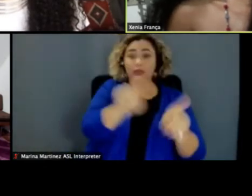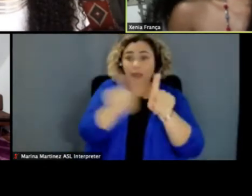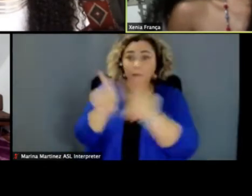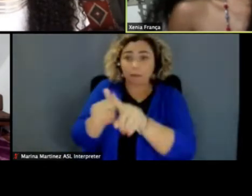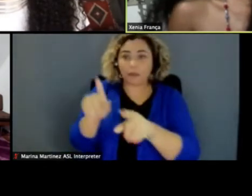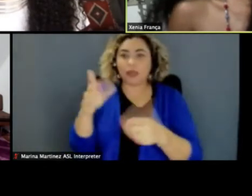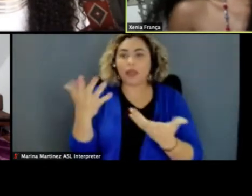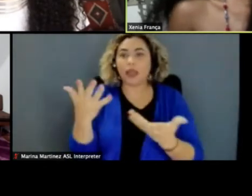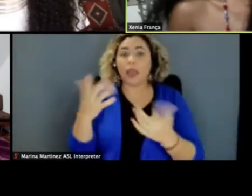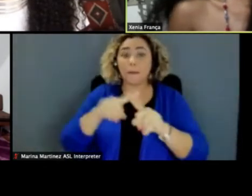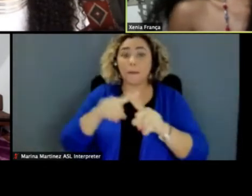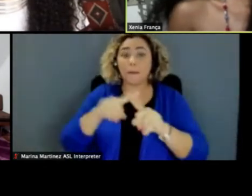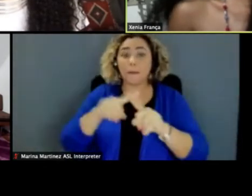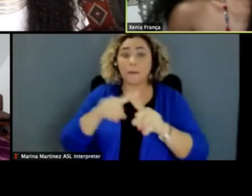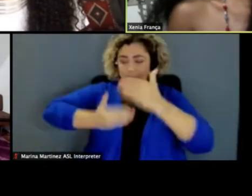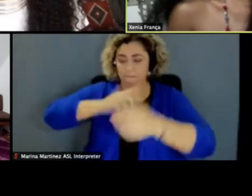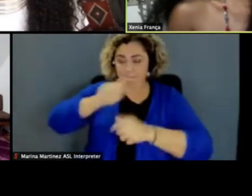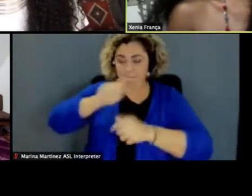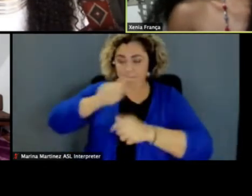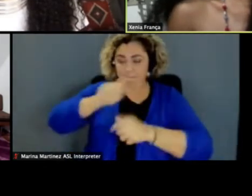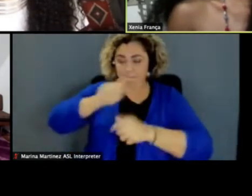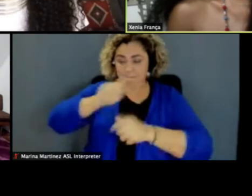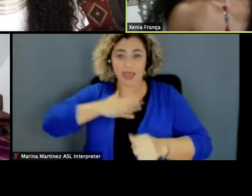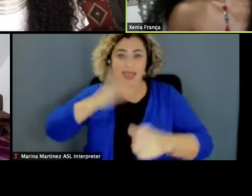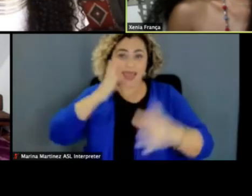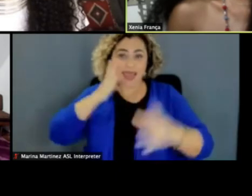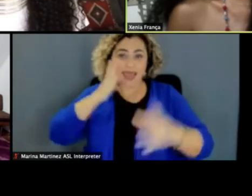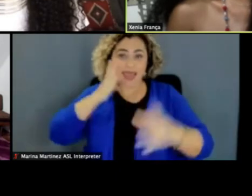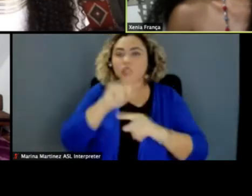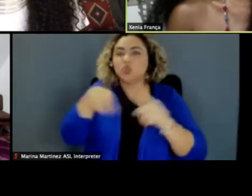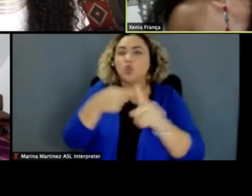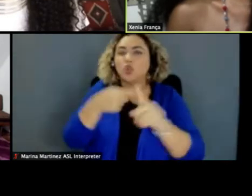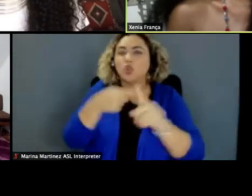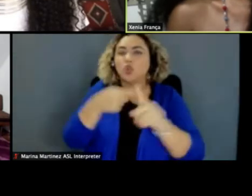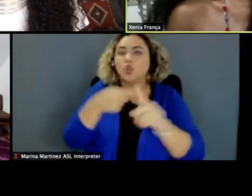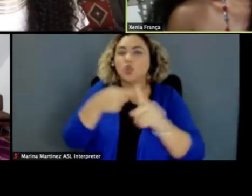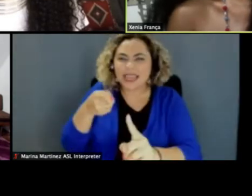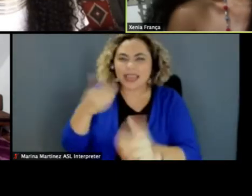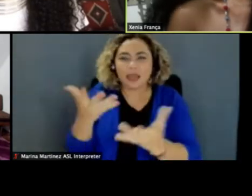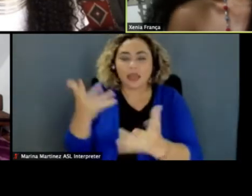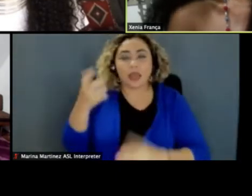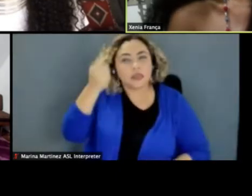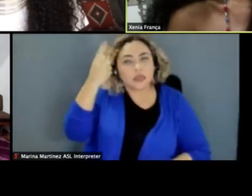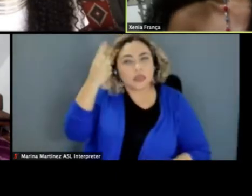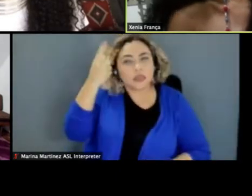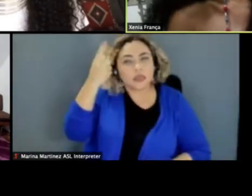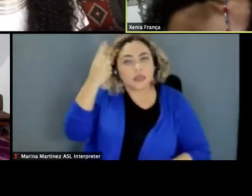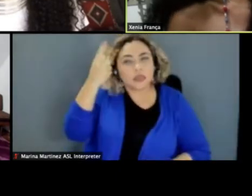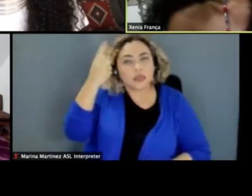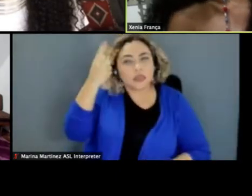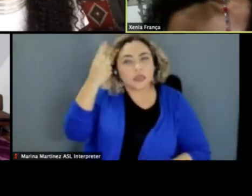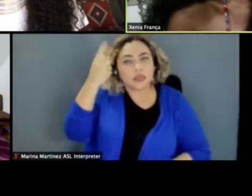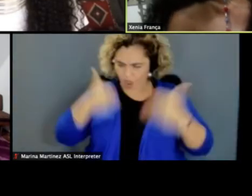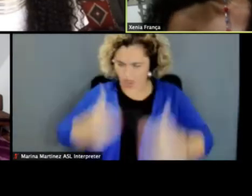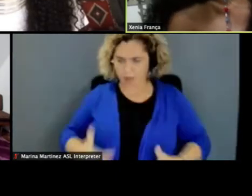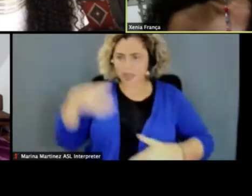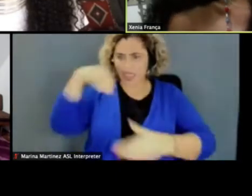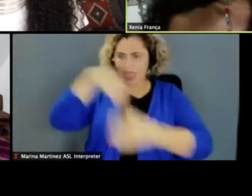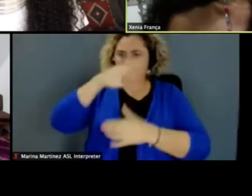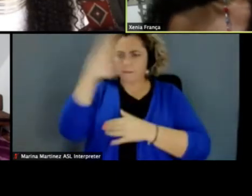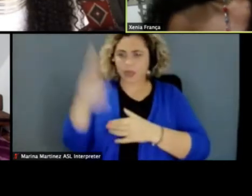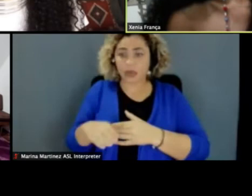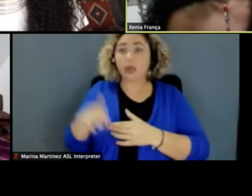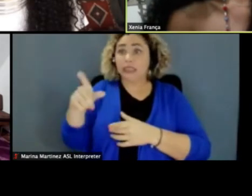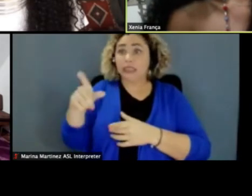meu processo especificamente é sobre isso, entender como eu me coloco nesse país que é tão